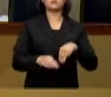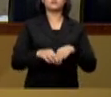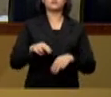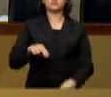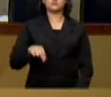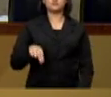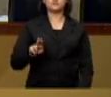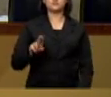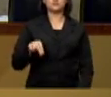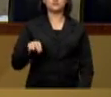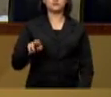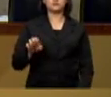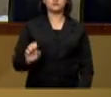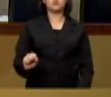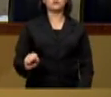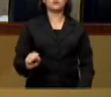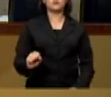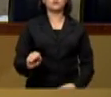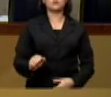Nunes Marques?